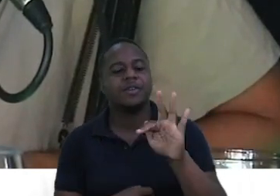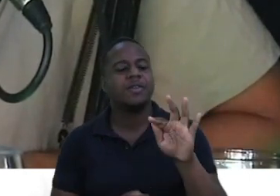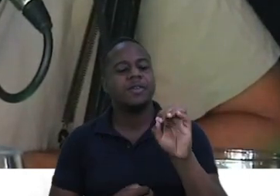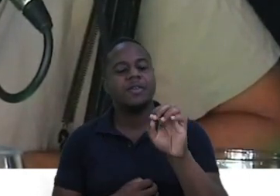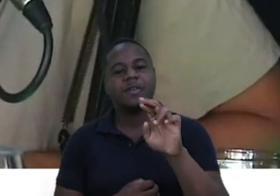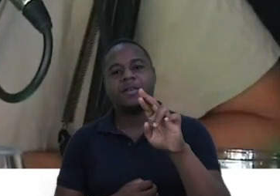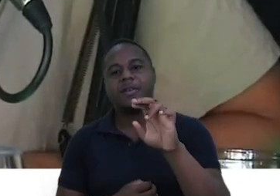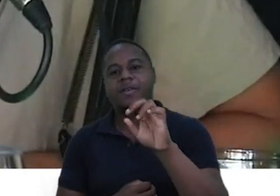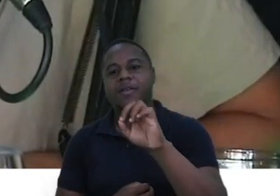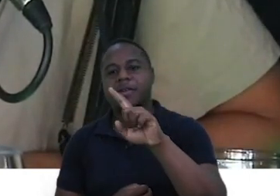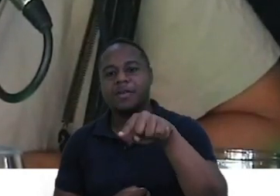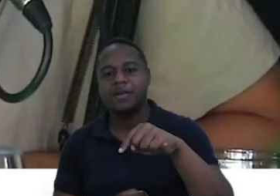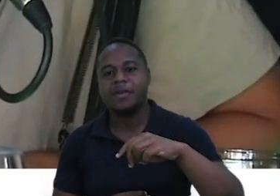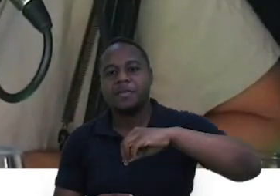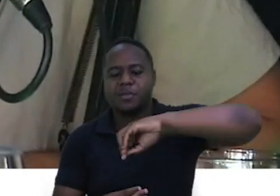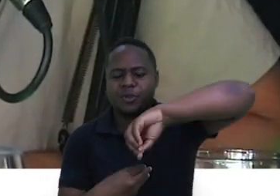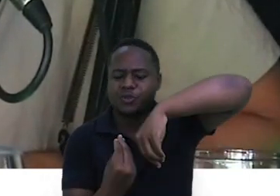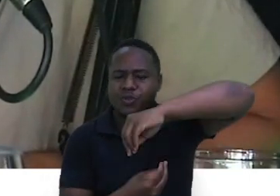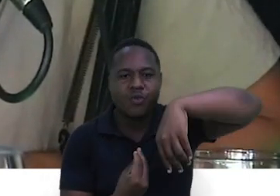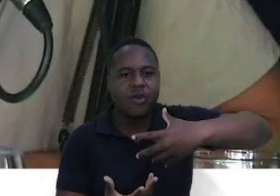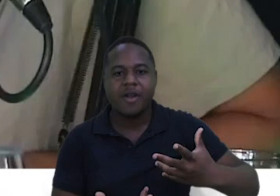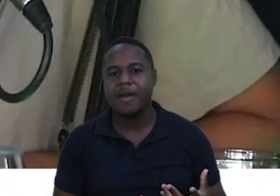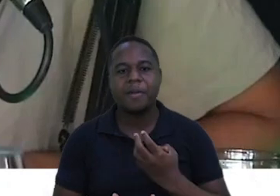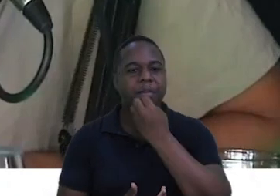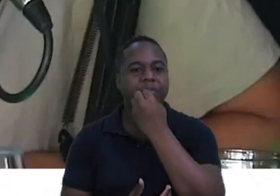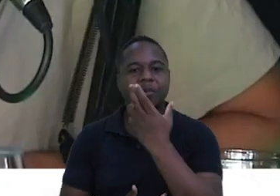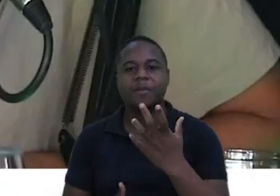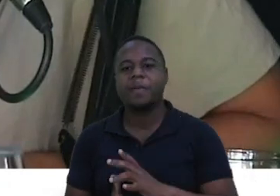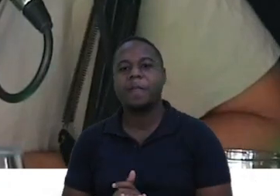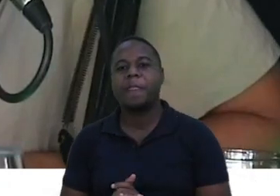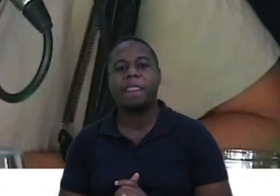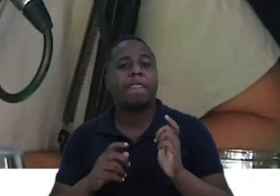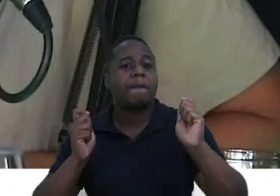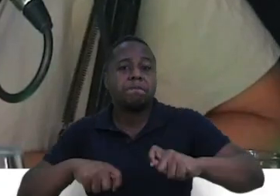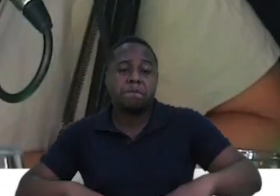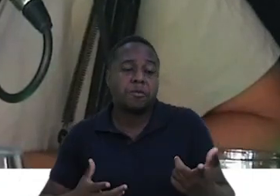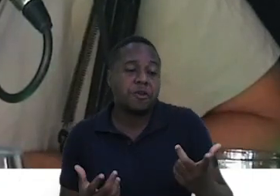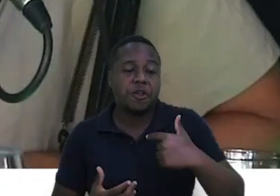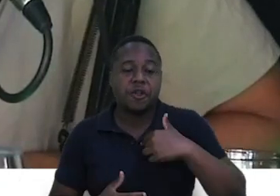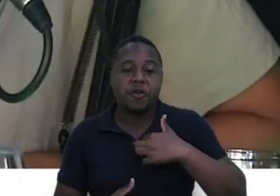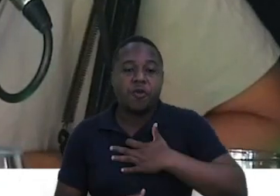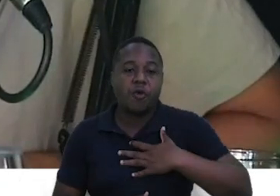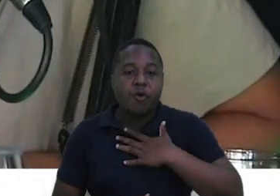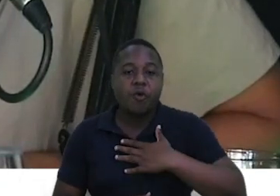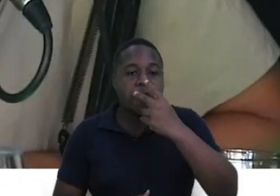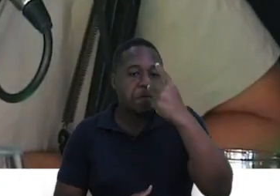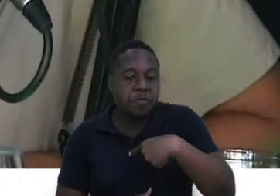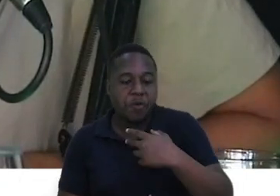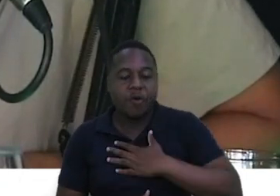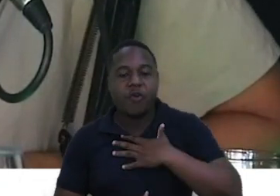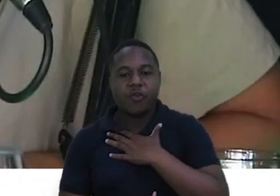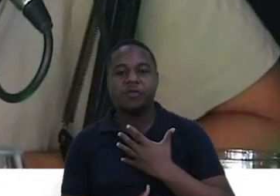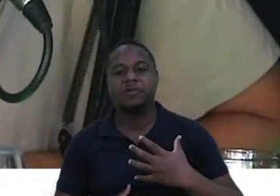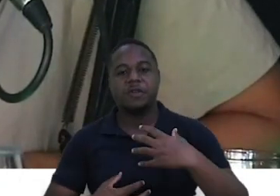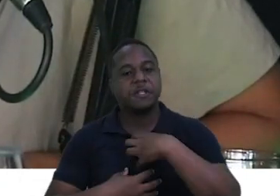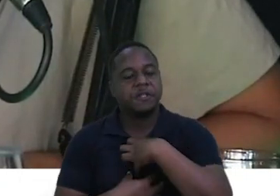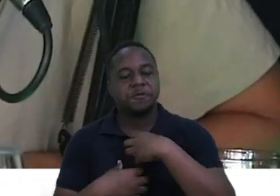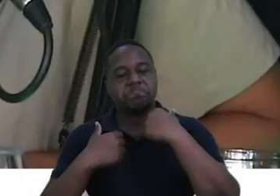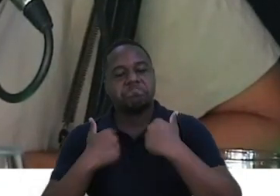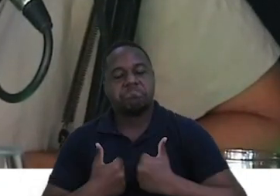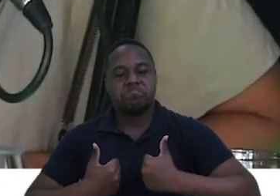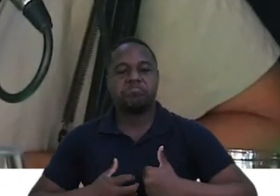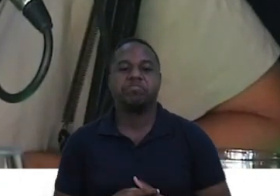é esse lugar dessa mistura mesmo. E de que pode ser do jeito que a gente quiser, do jeito que faz bem para cada